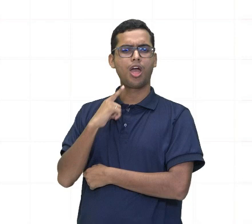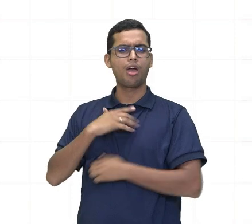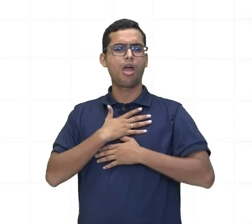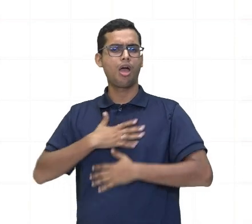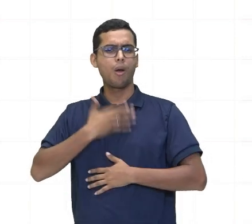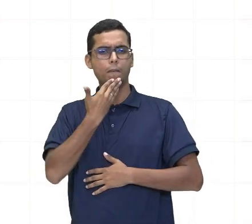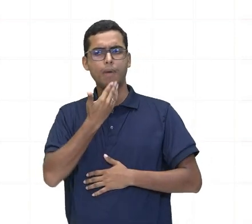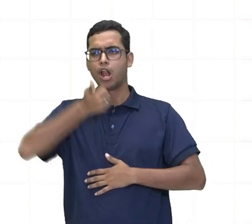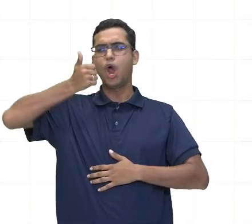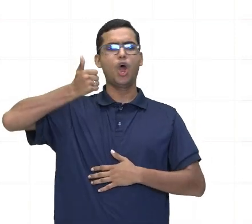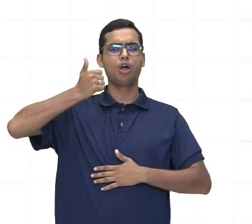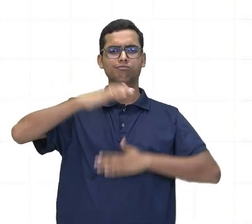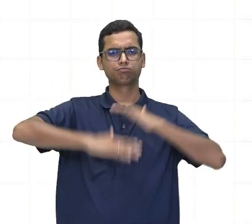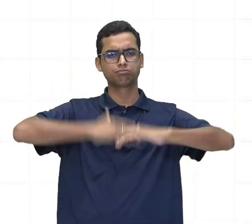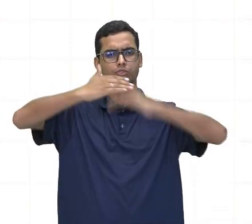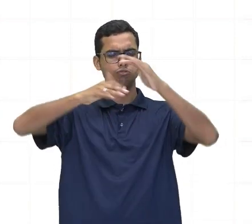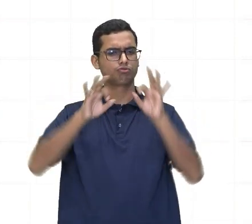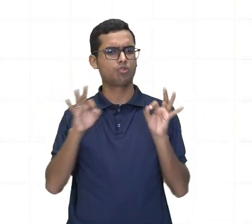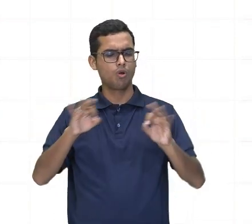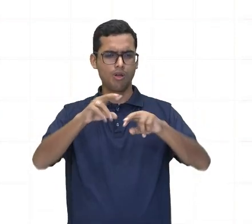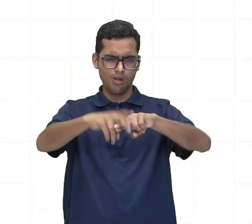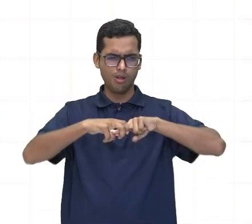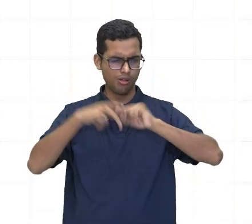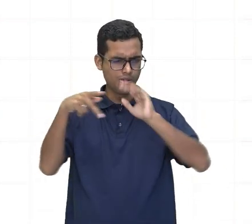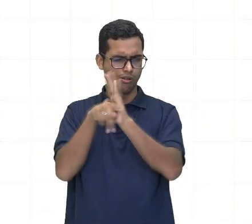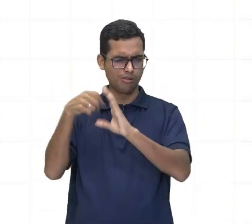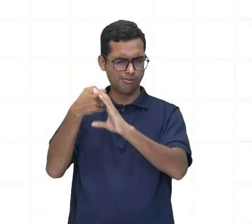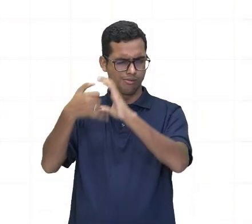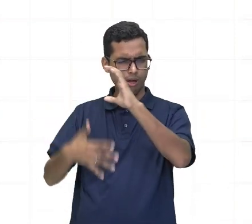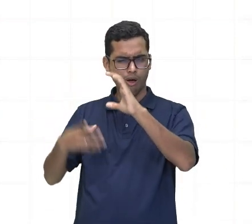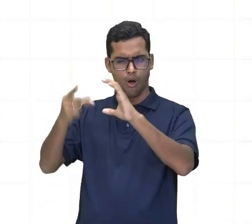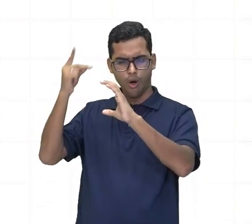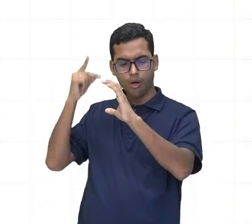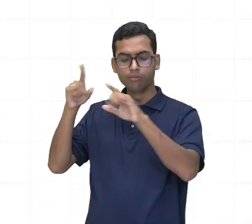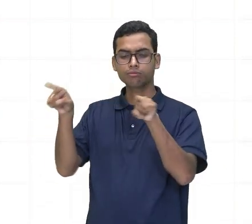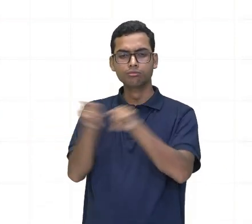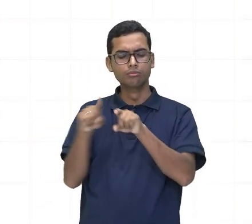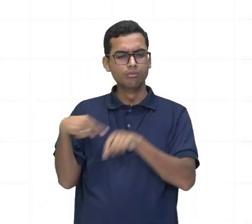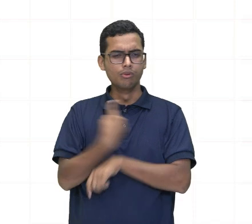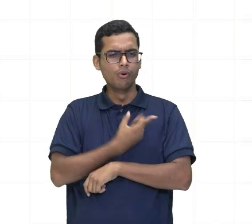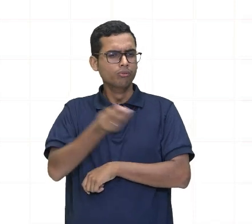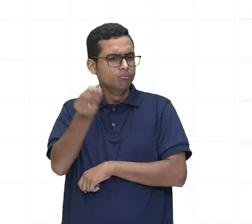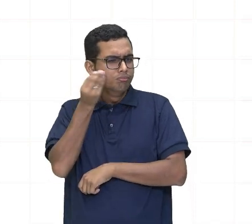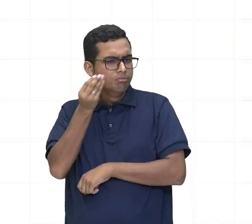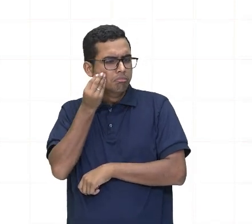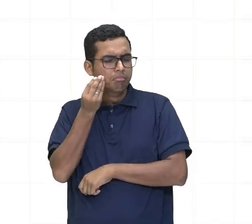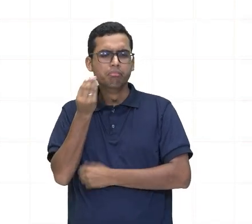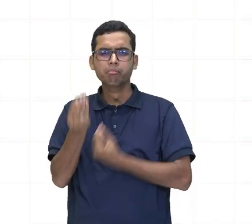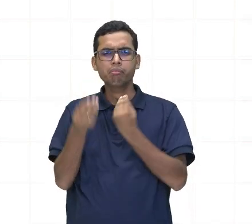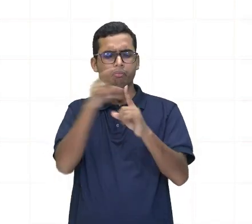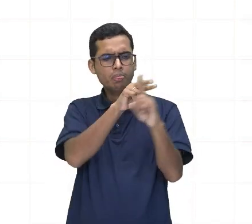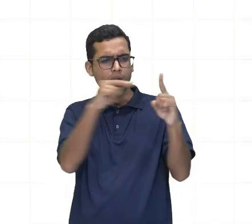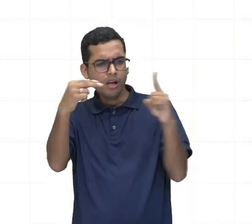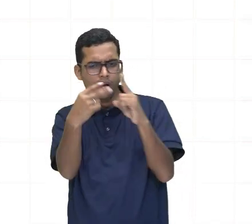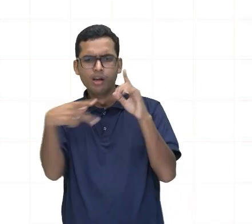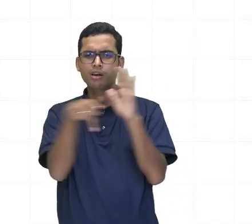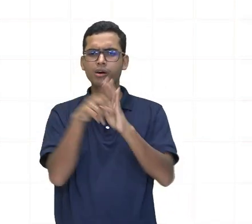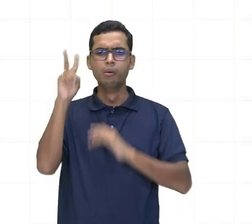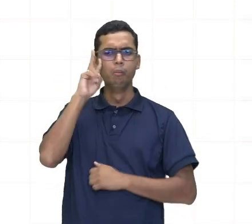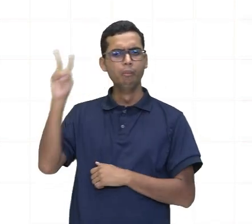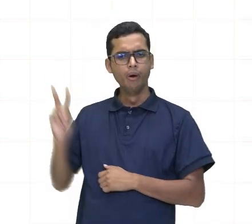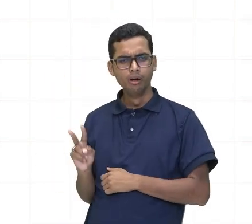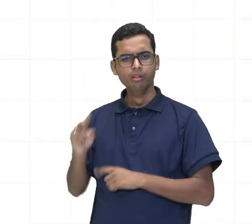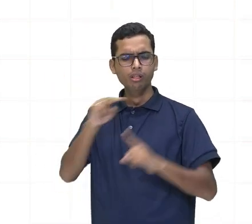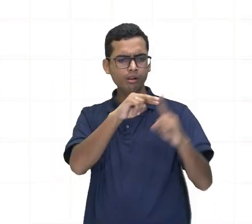agradável. Então, por conta dessas características, né, nós vamos observar a construção da história a partir dessa